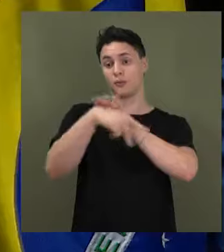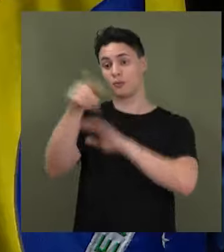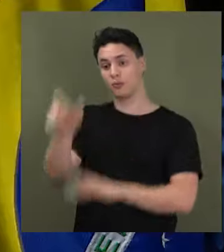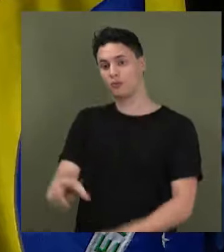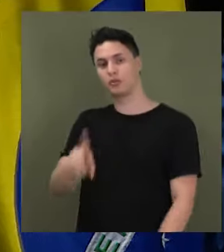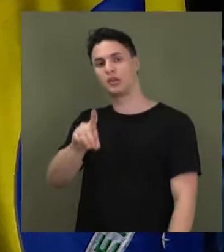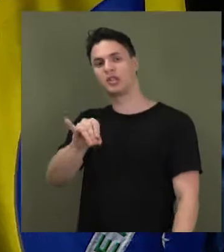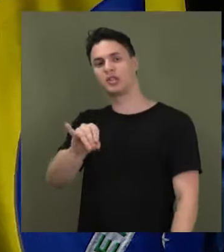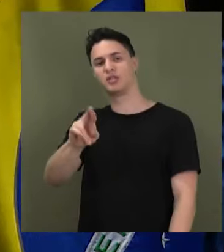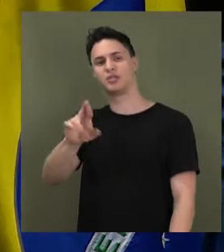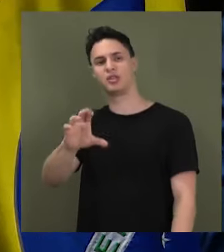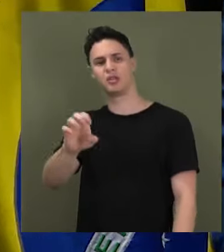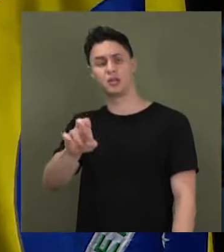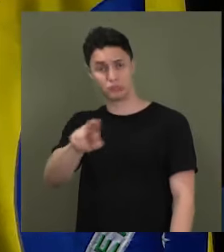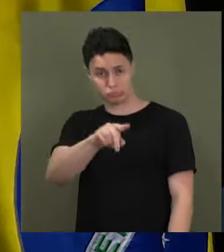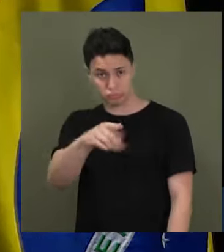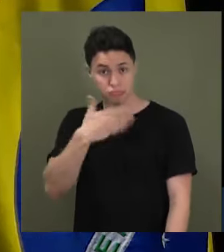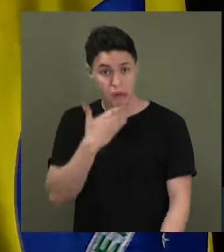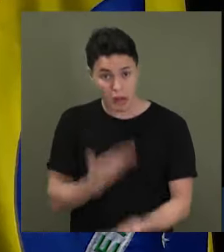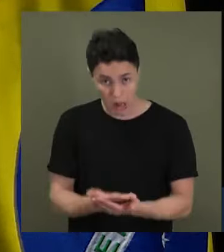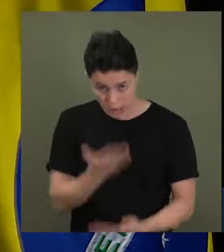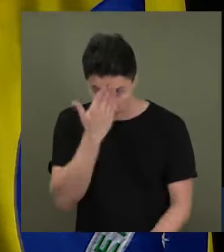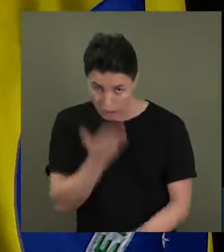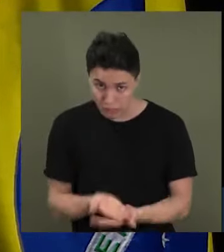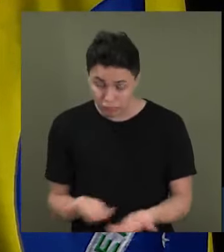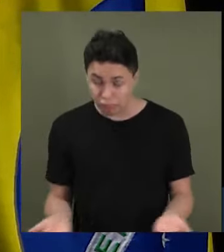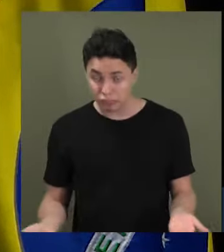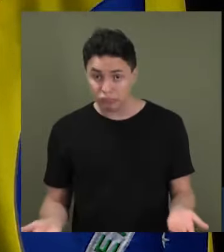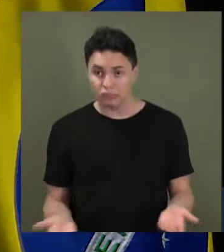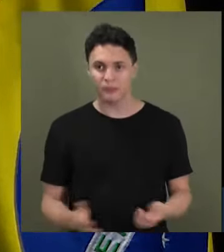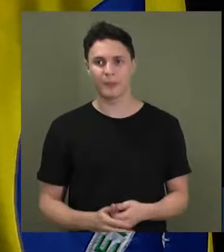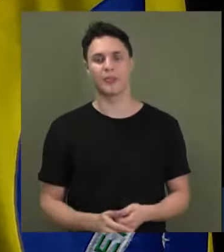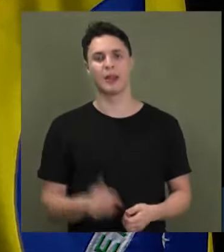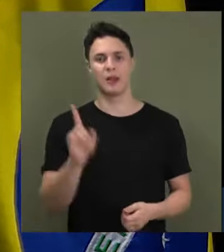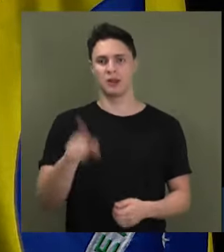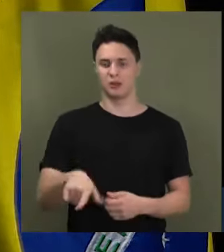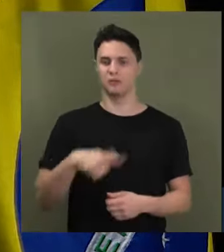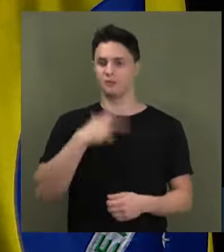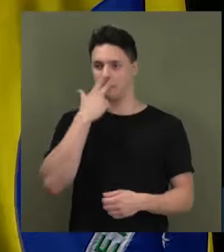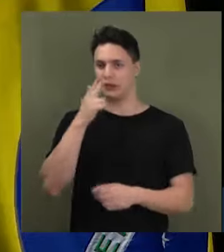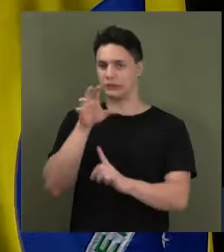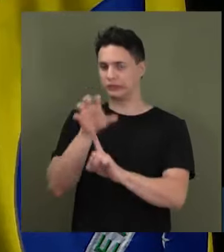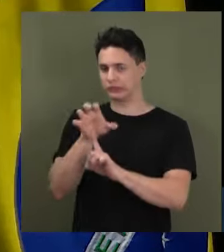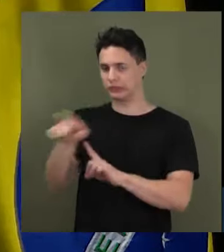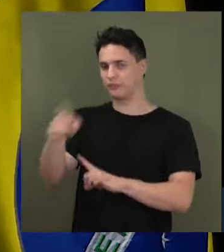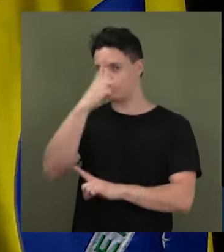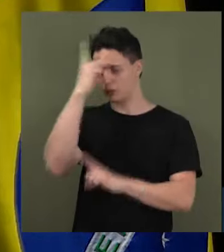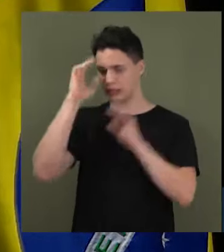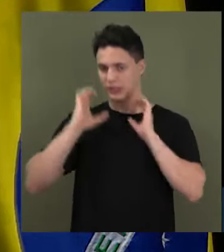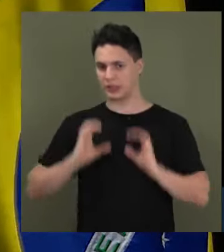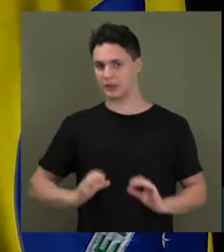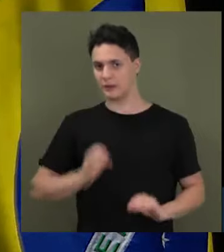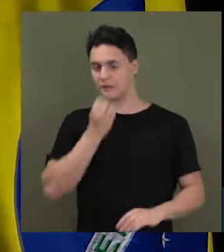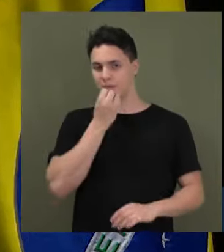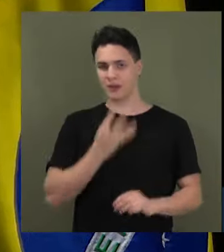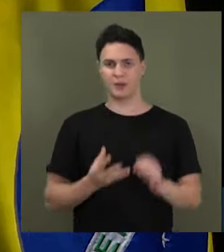Dirceu. Acredite se quiser, Brasil. É uma aprovação para o cidadão de bem.